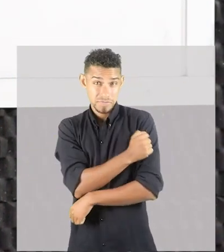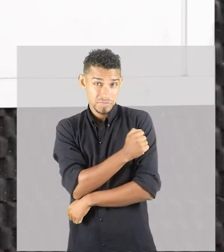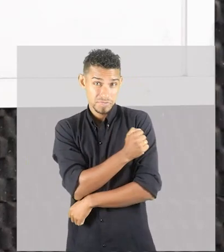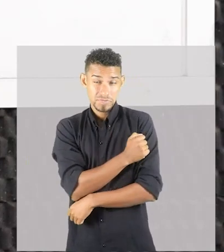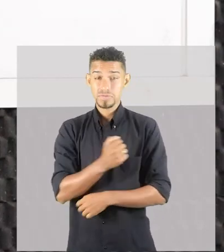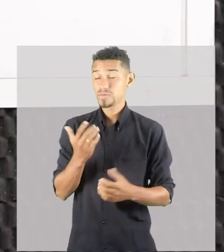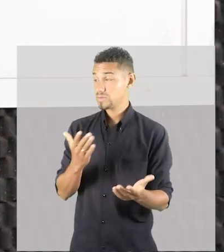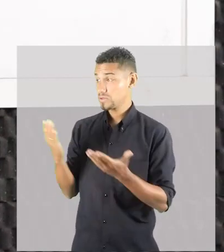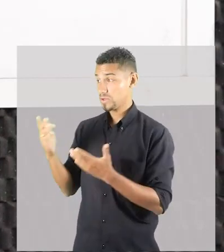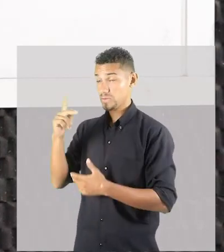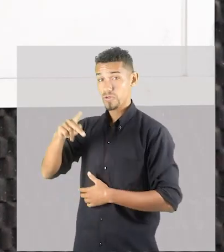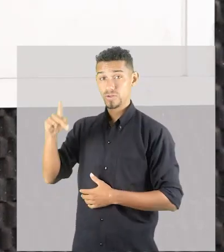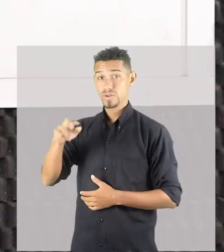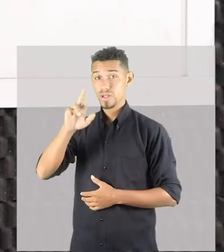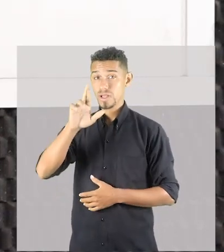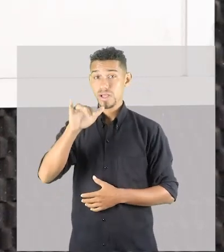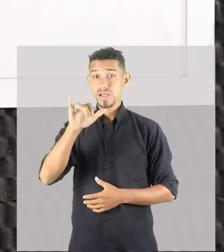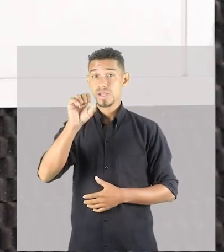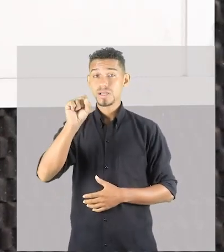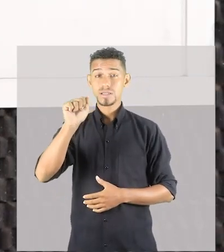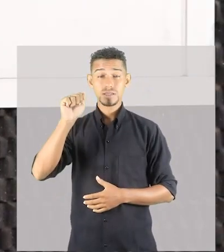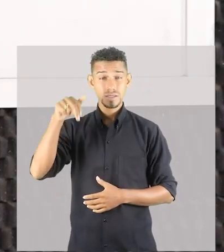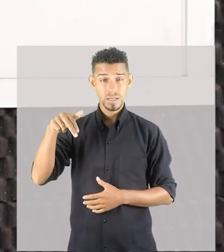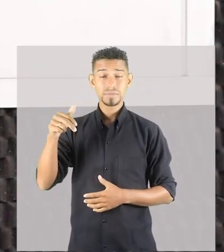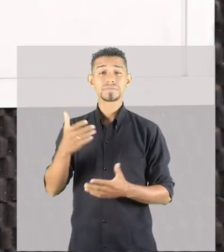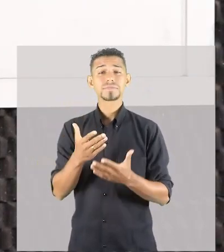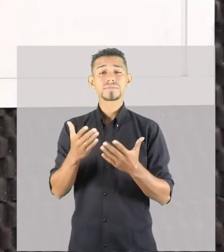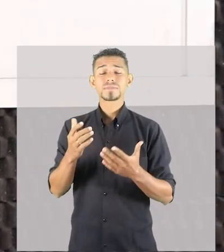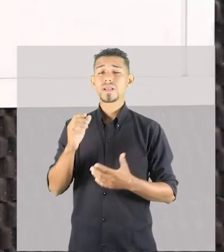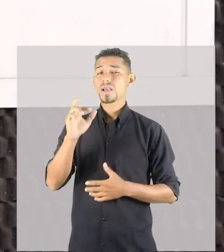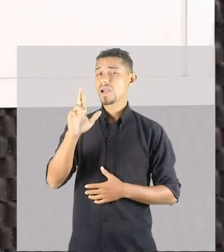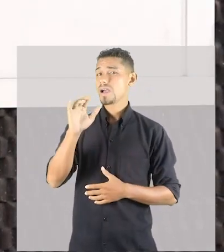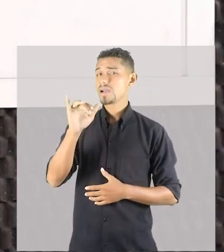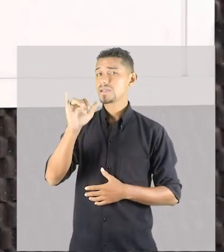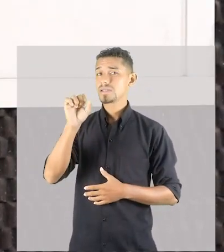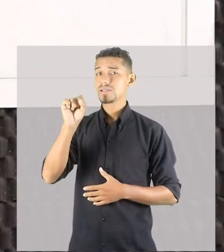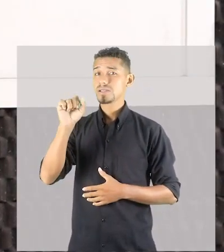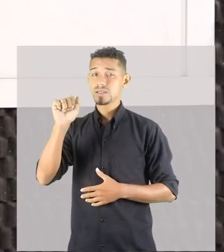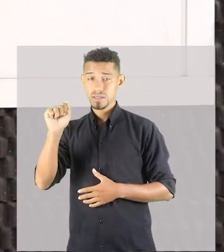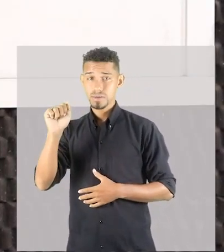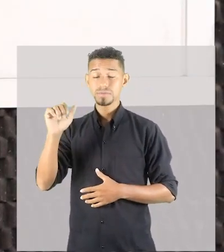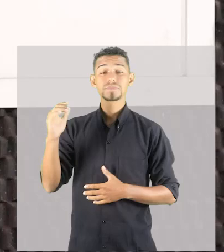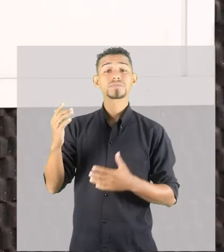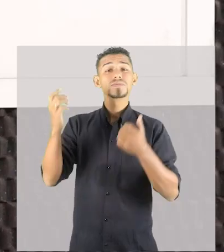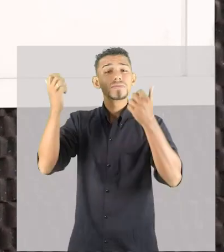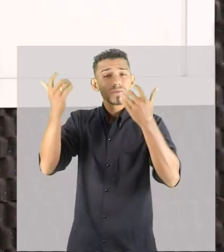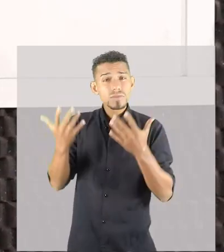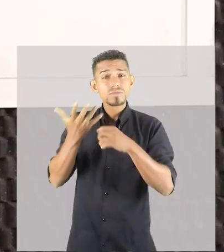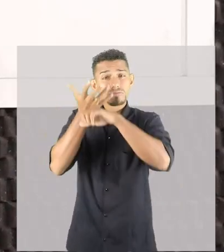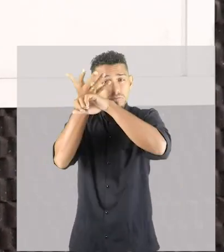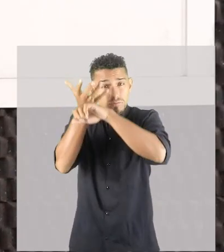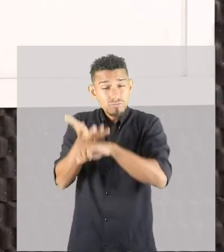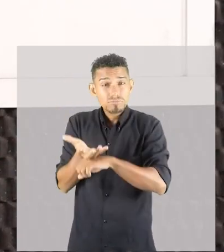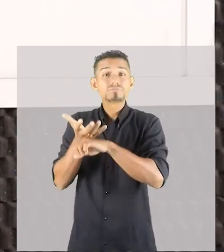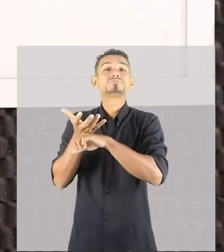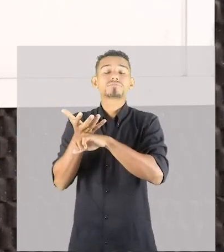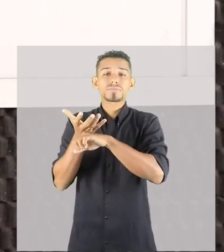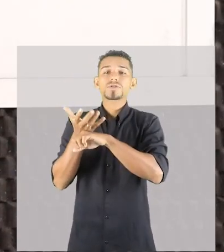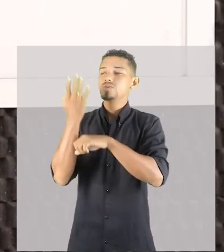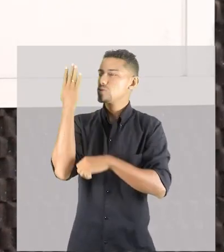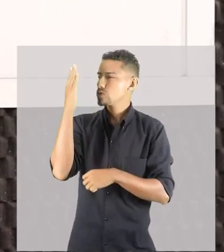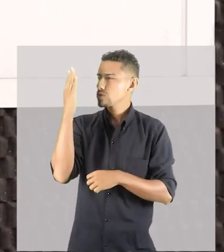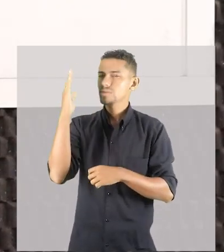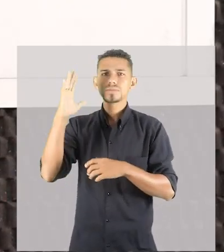aqui é Raíssa Costa, professora de Biologia. Estou aqui hoje, nas nossas atividades curriculares complementares